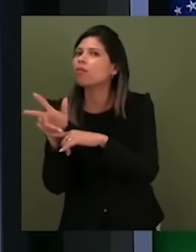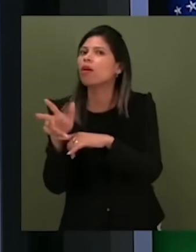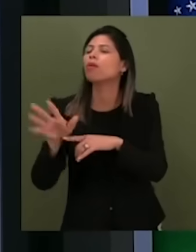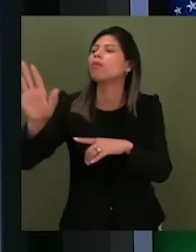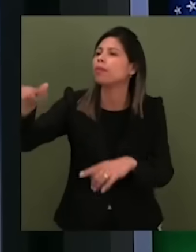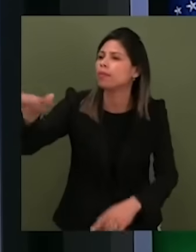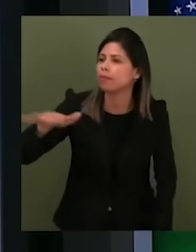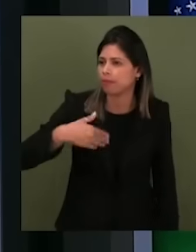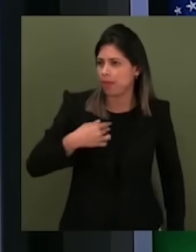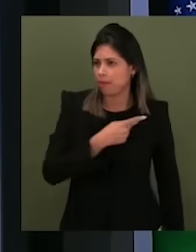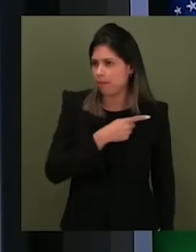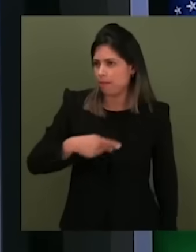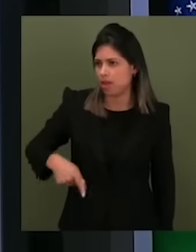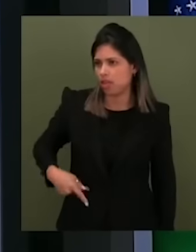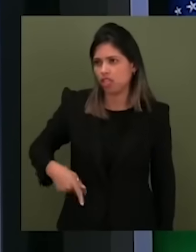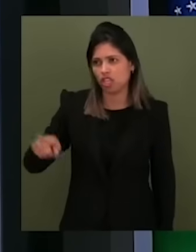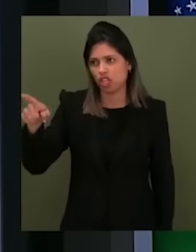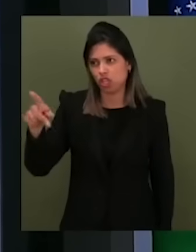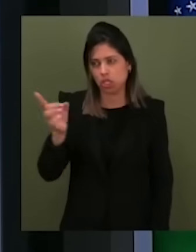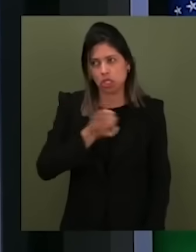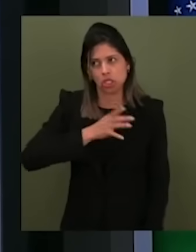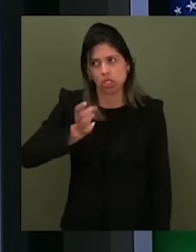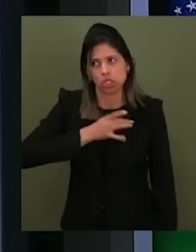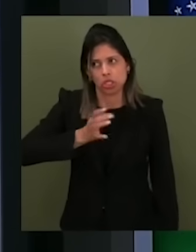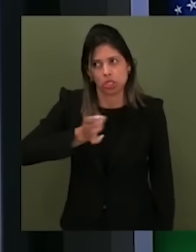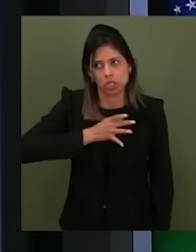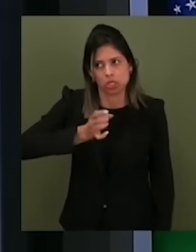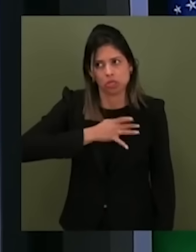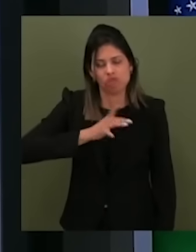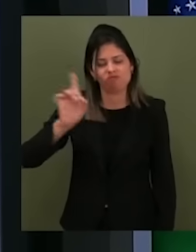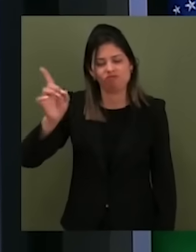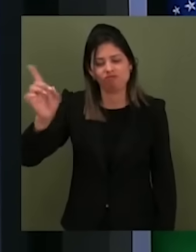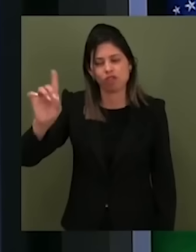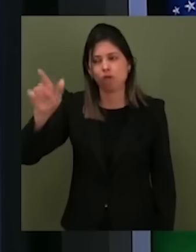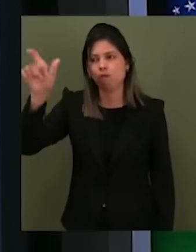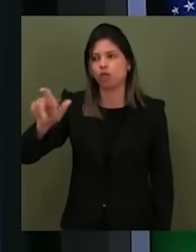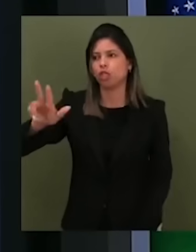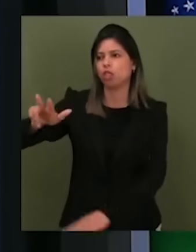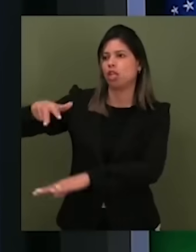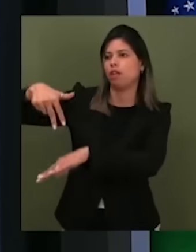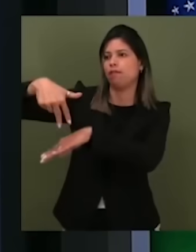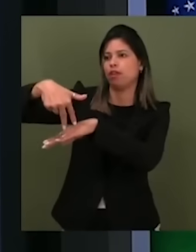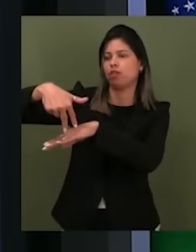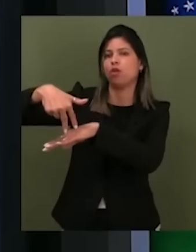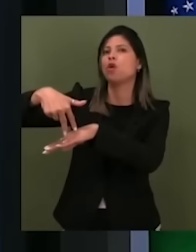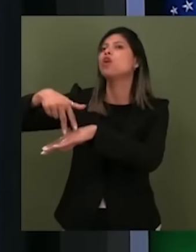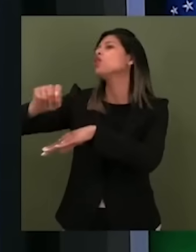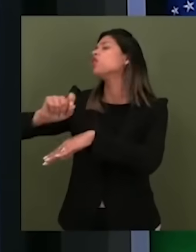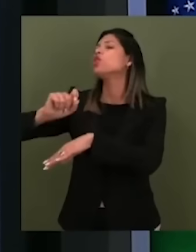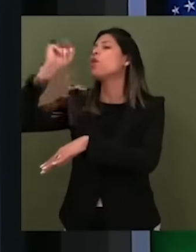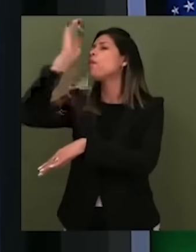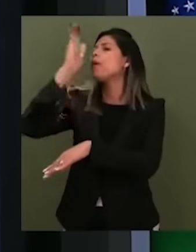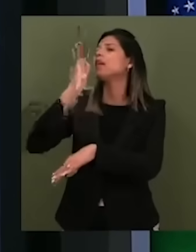Presidente, não se atemorize. Você se levantou da cadeira e o Brasil viu seu